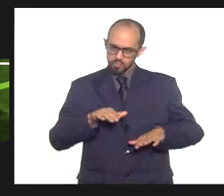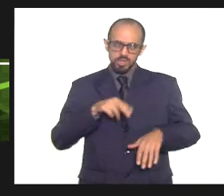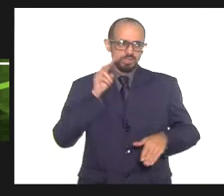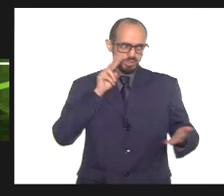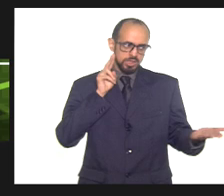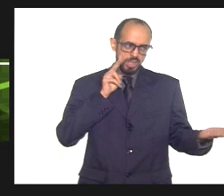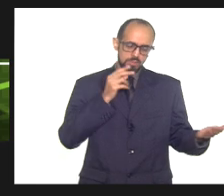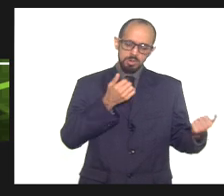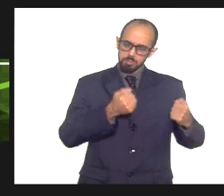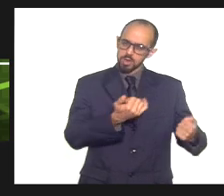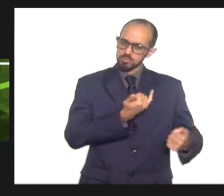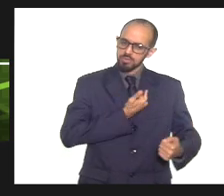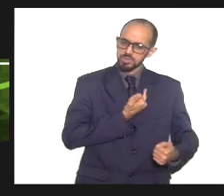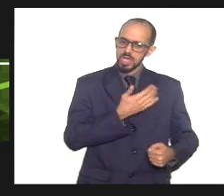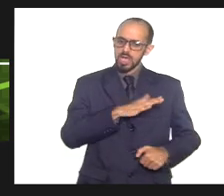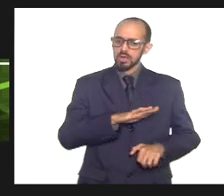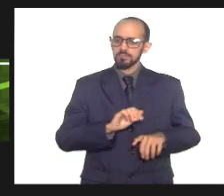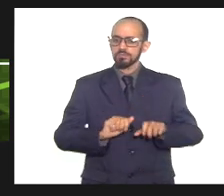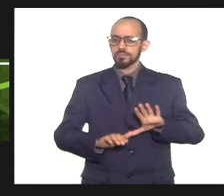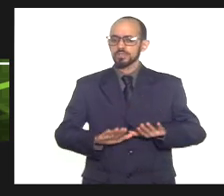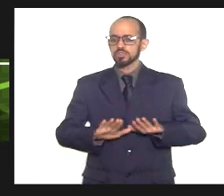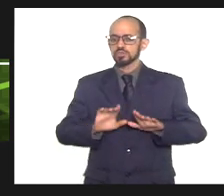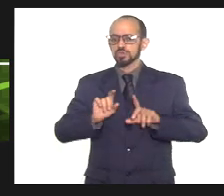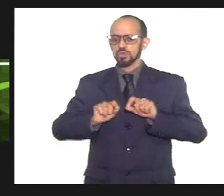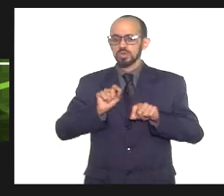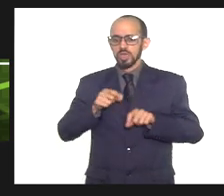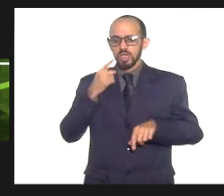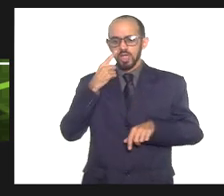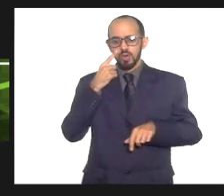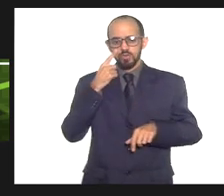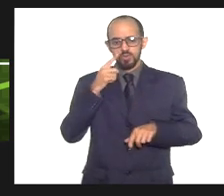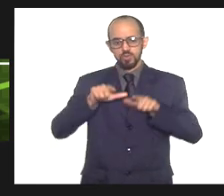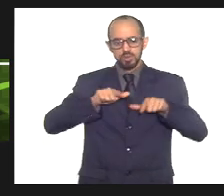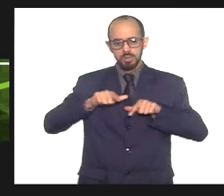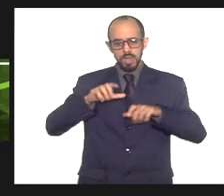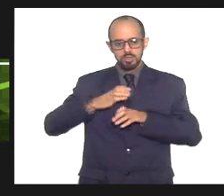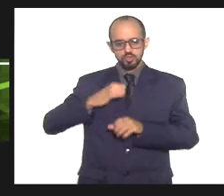memória. Eu li um trabalho de um engenheiro